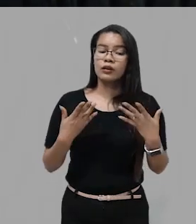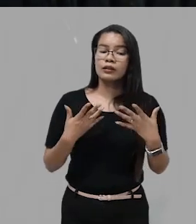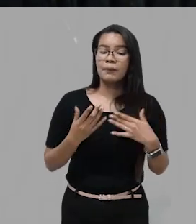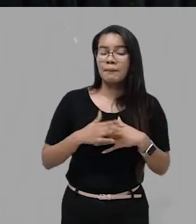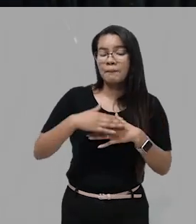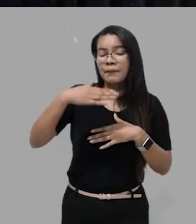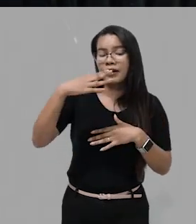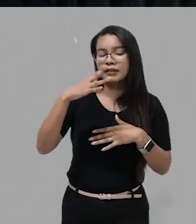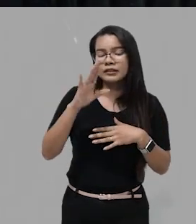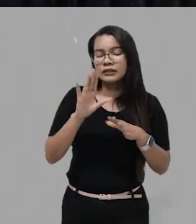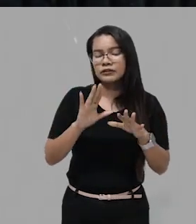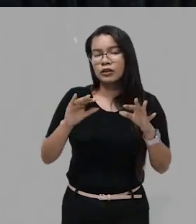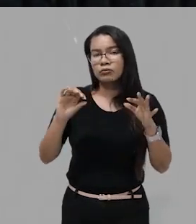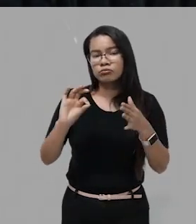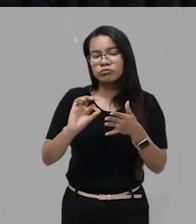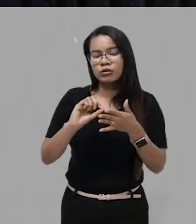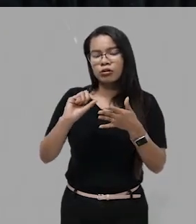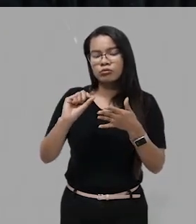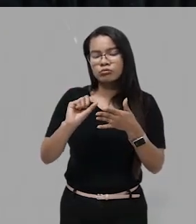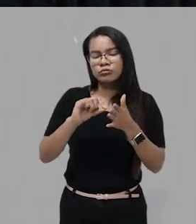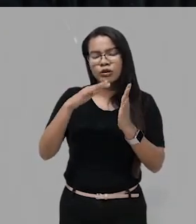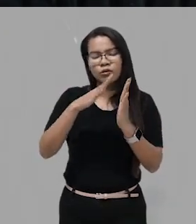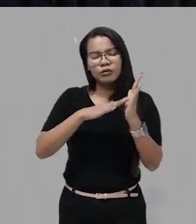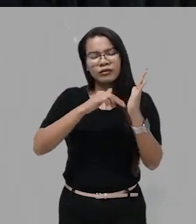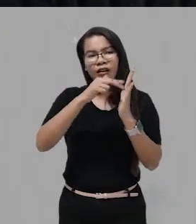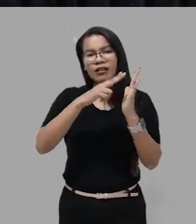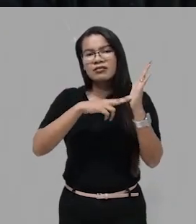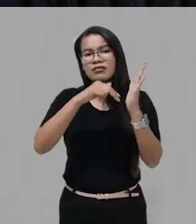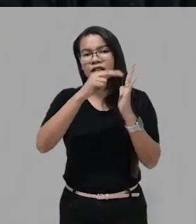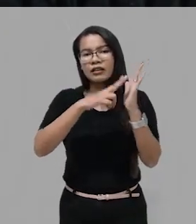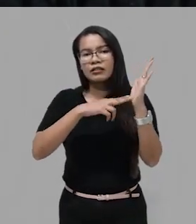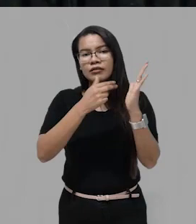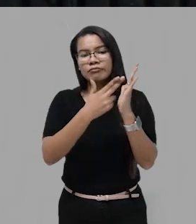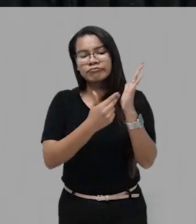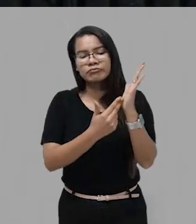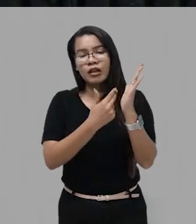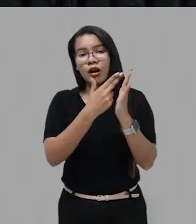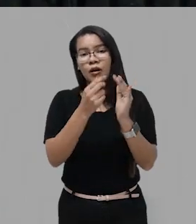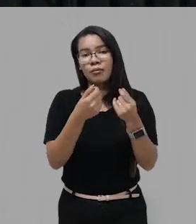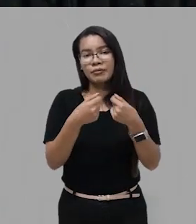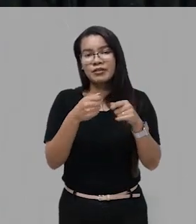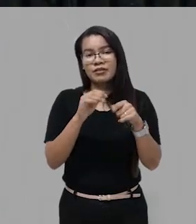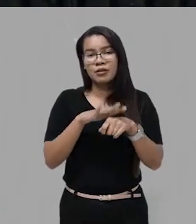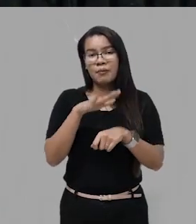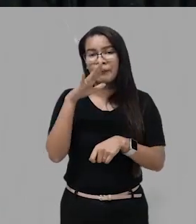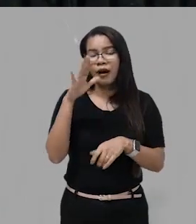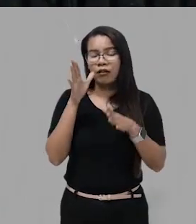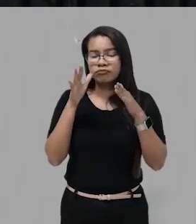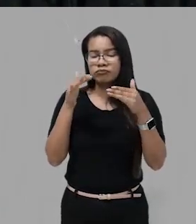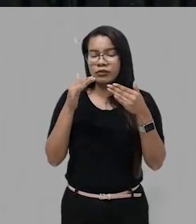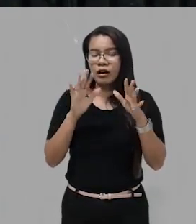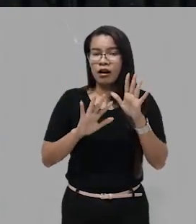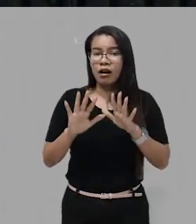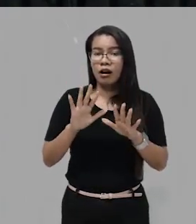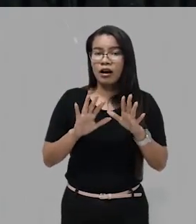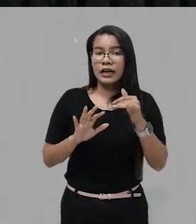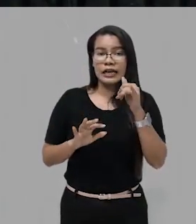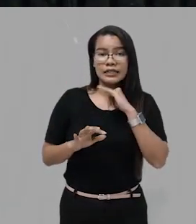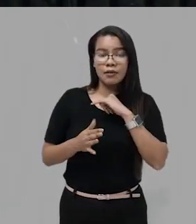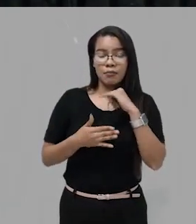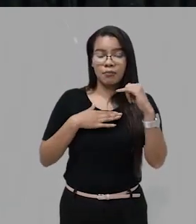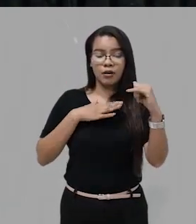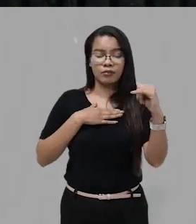mais rebruscado, um desenho, algo que exige um pouco mais de refinamento. Por exemplo, eu posso pegar aqui meu